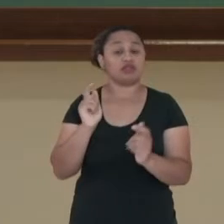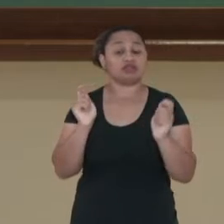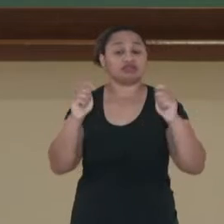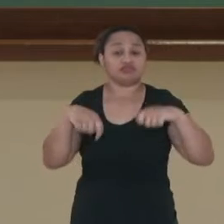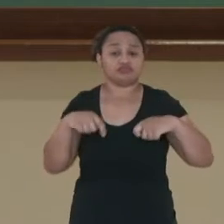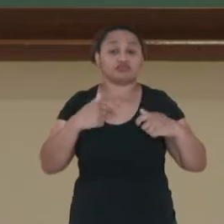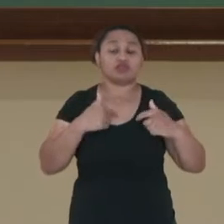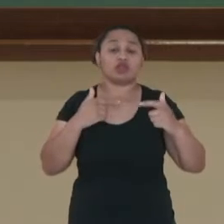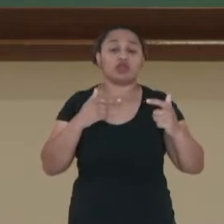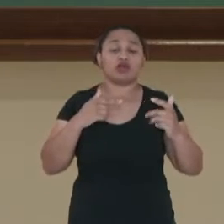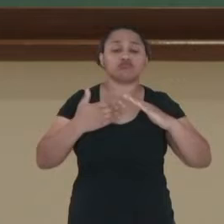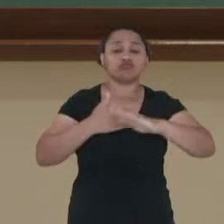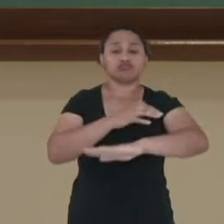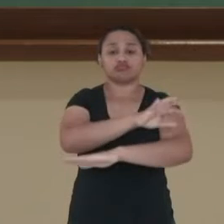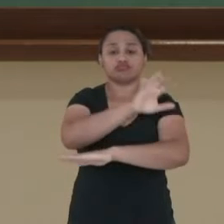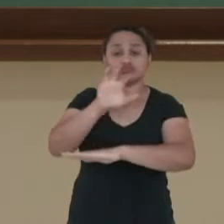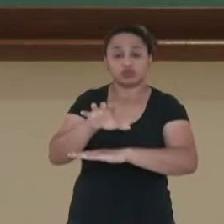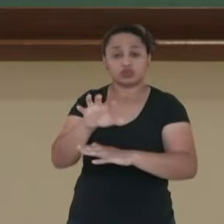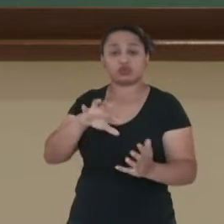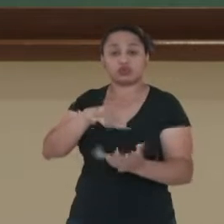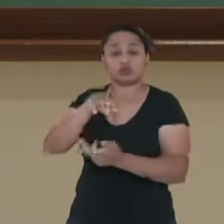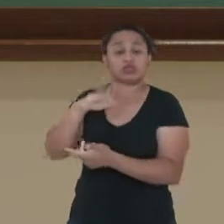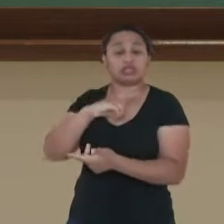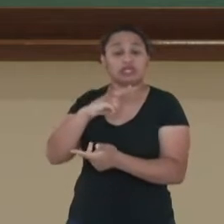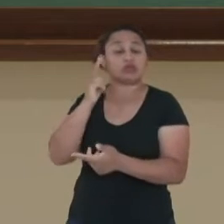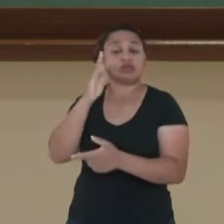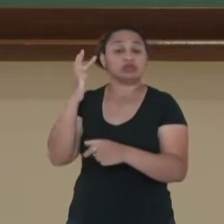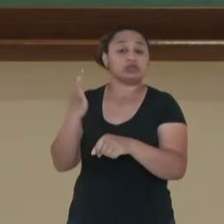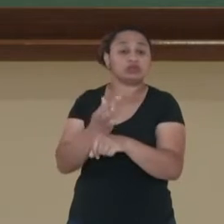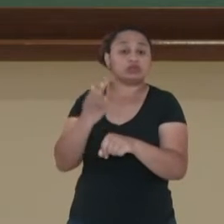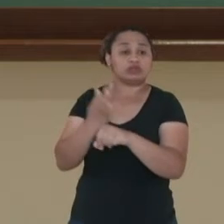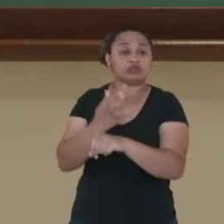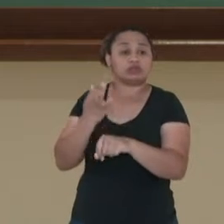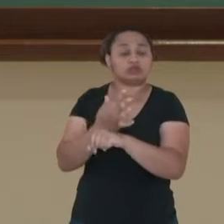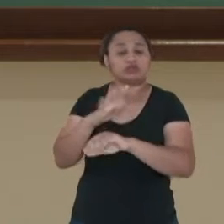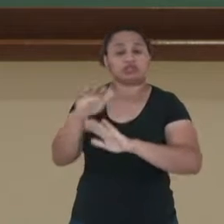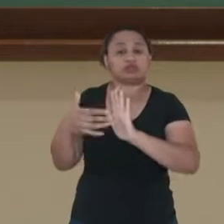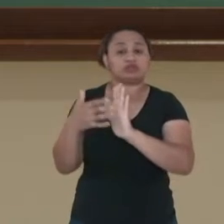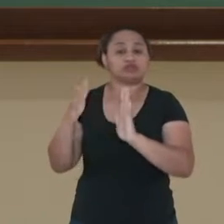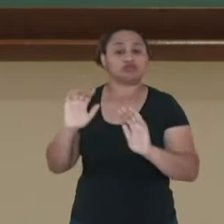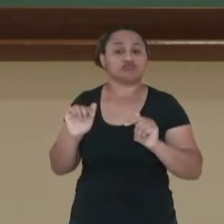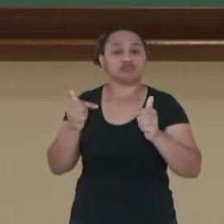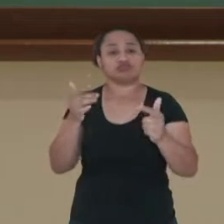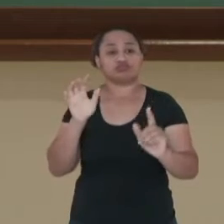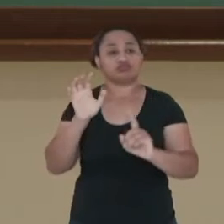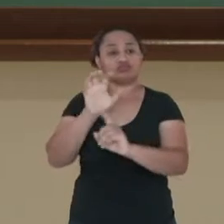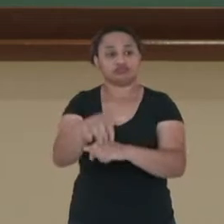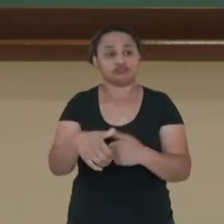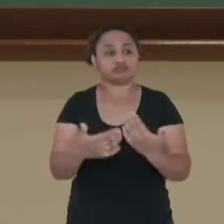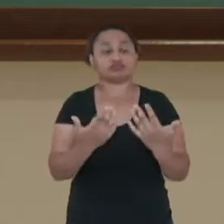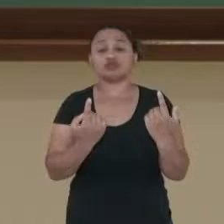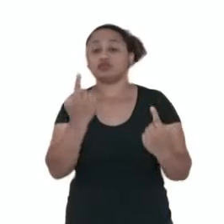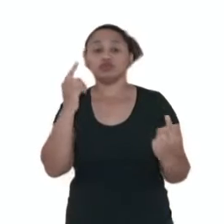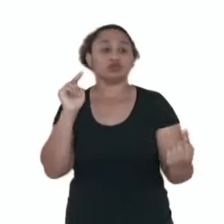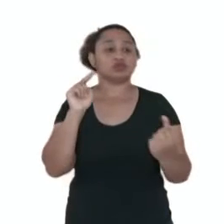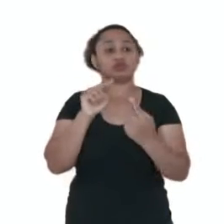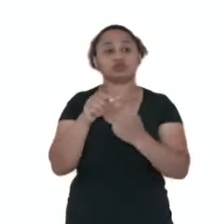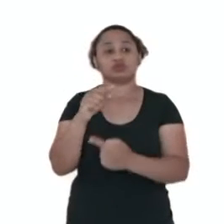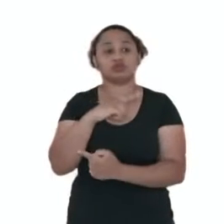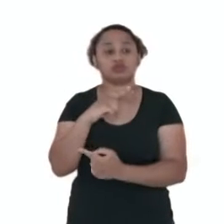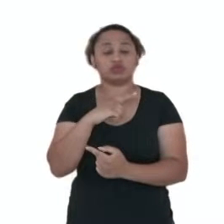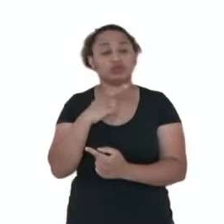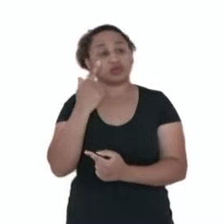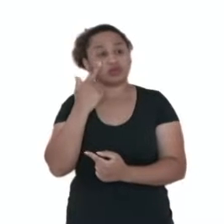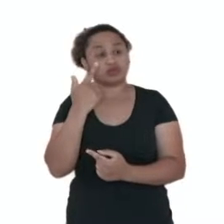que é a capacidade que o planeta tem de suportar todas essas pressões. Beleza. Qual é o objetivo dessa pegada? Medir